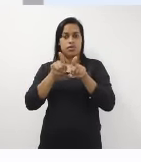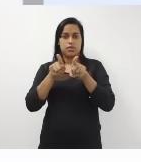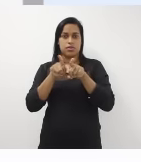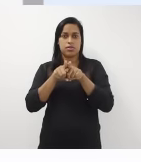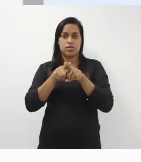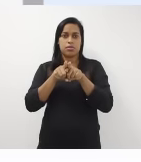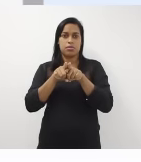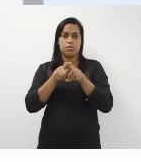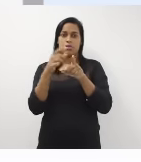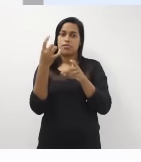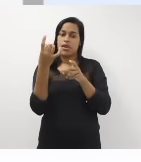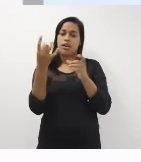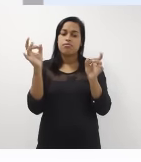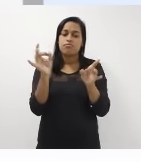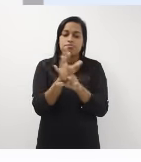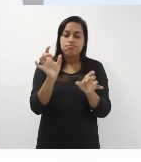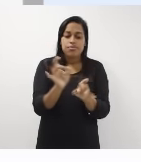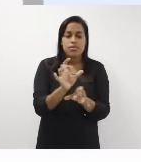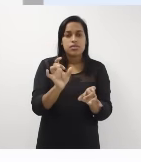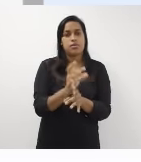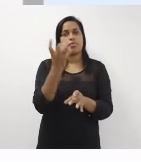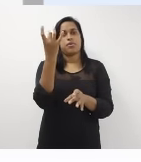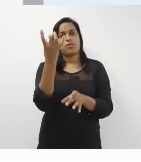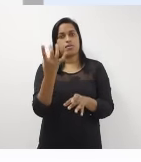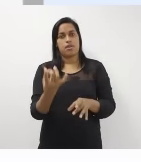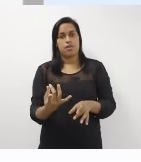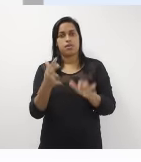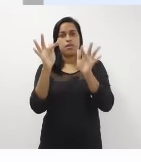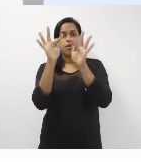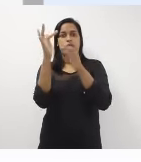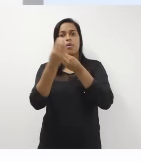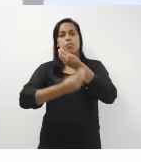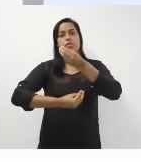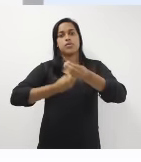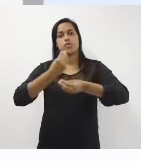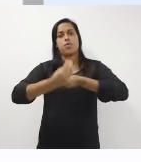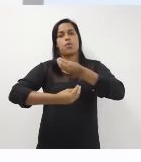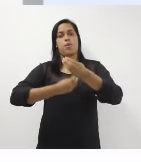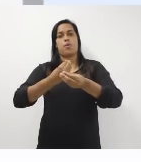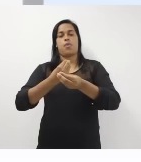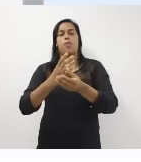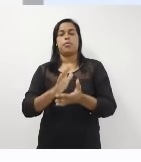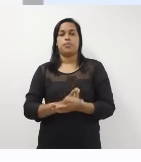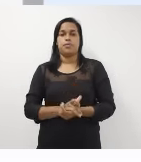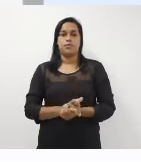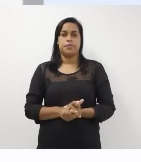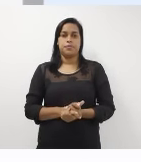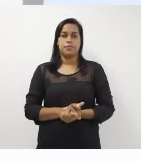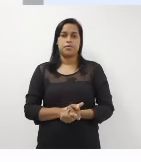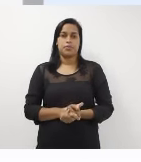caindo uniformemente, formando como se fossem os dentes de uma serra ou de um serrote.